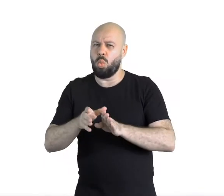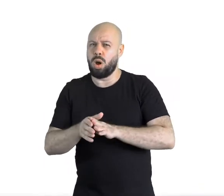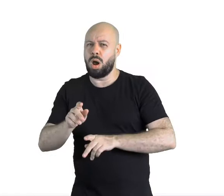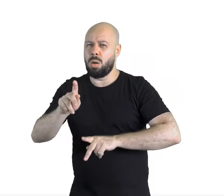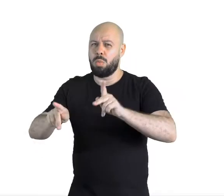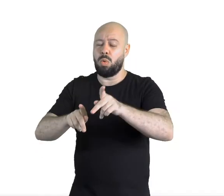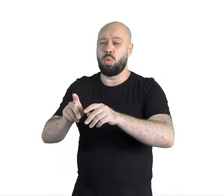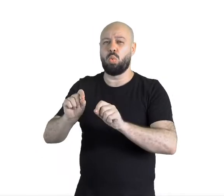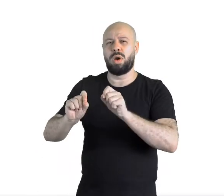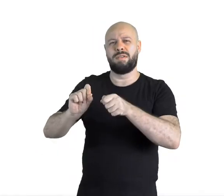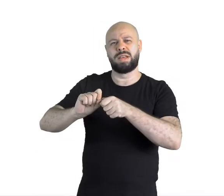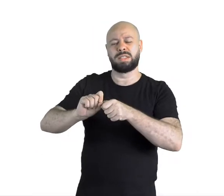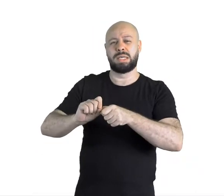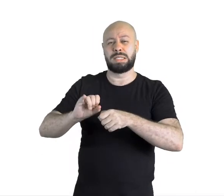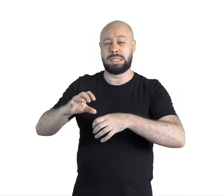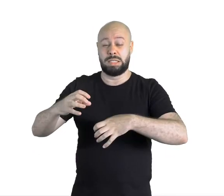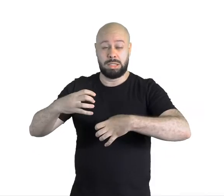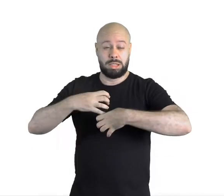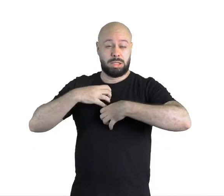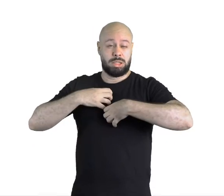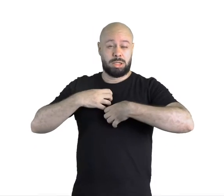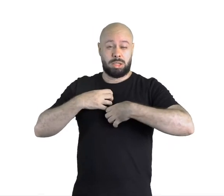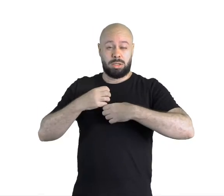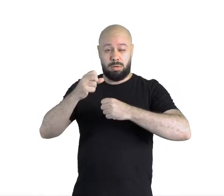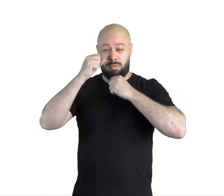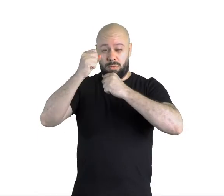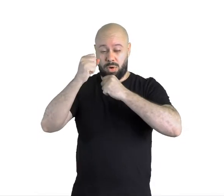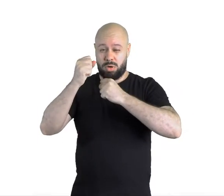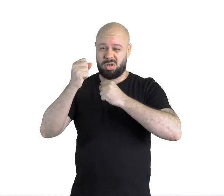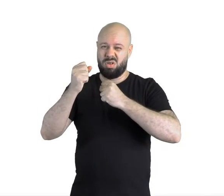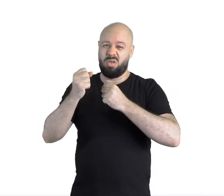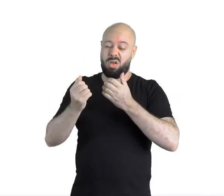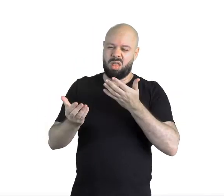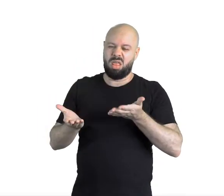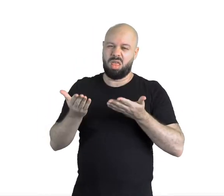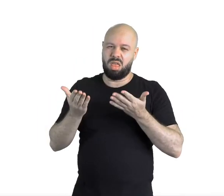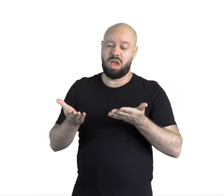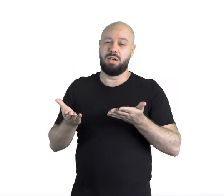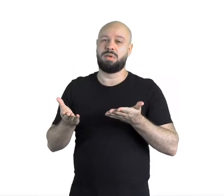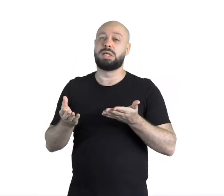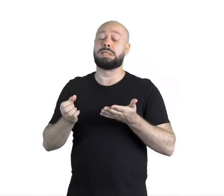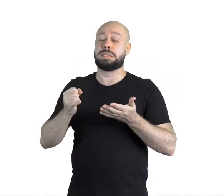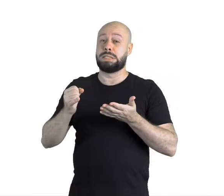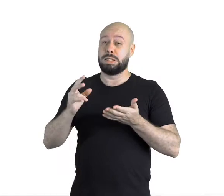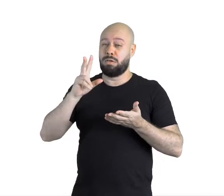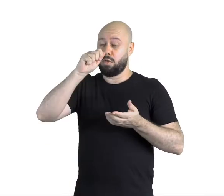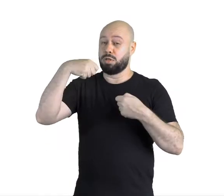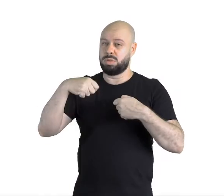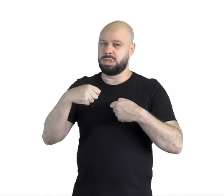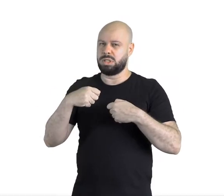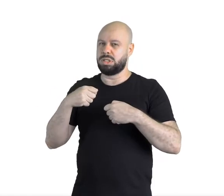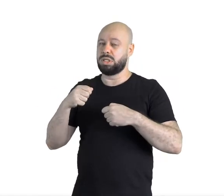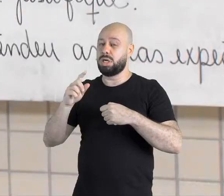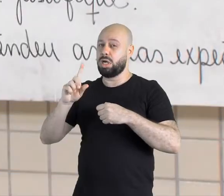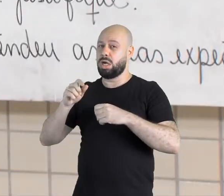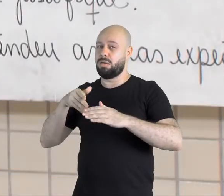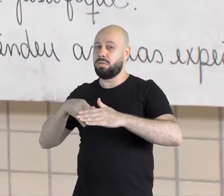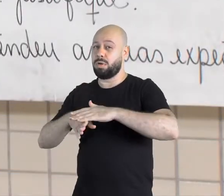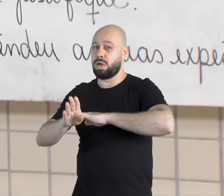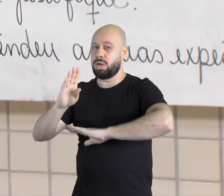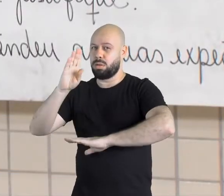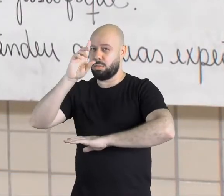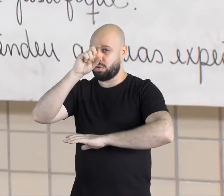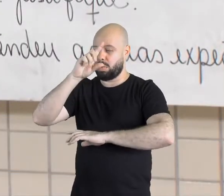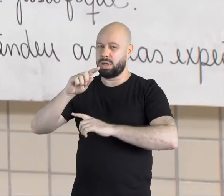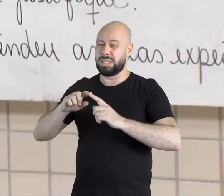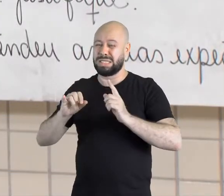caso os sintomas sejam fortes ou leves, sendo fortes deve ir para o hospital e leves deve ficar em casa.